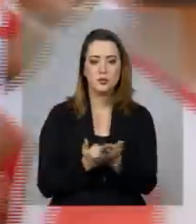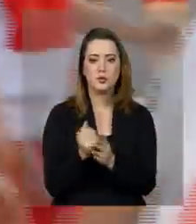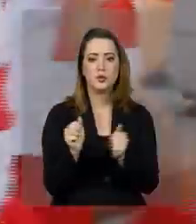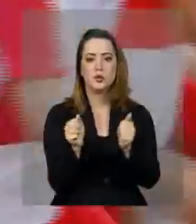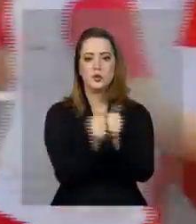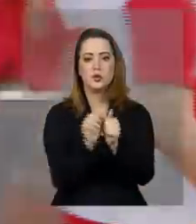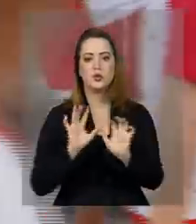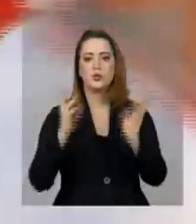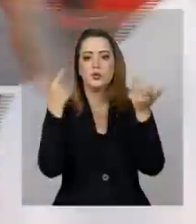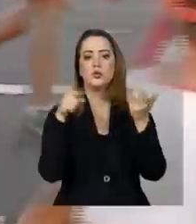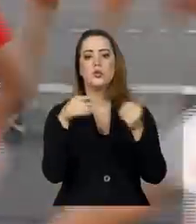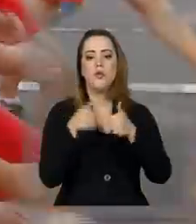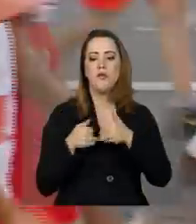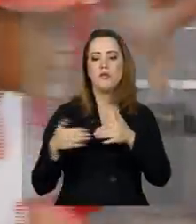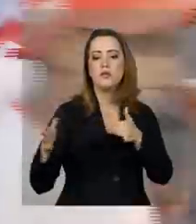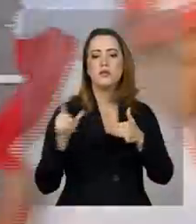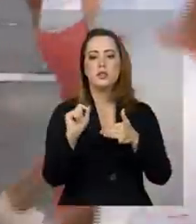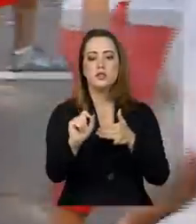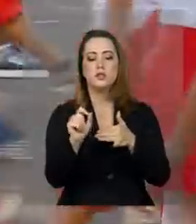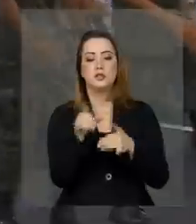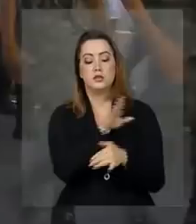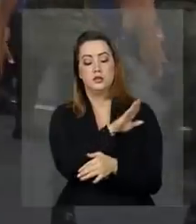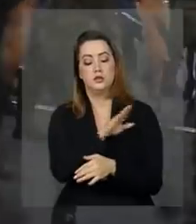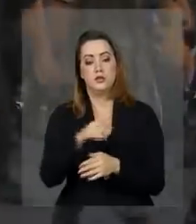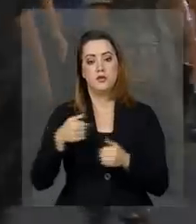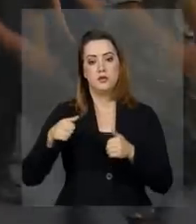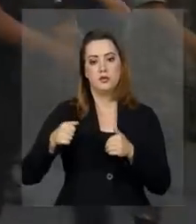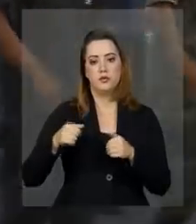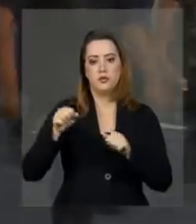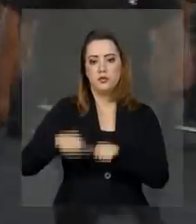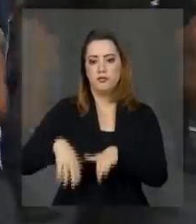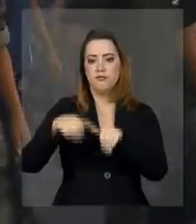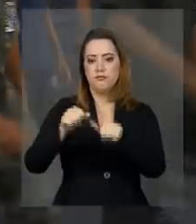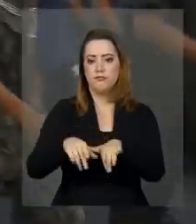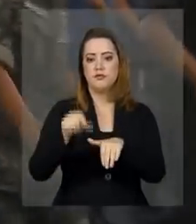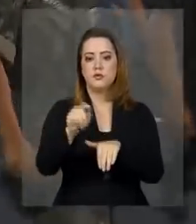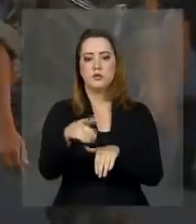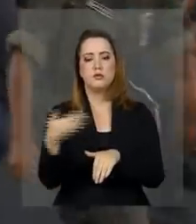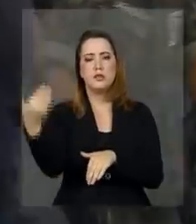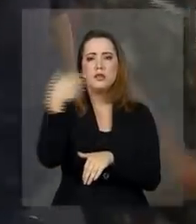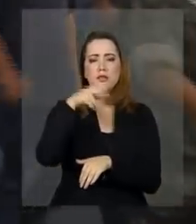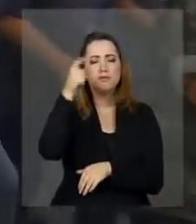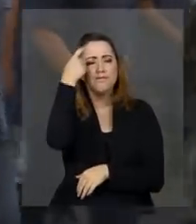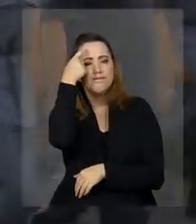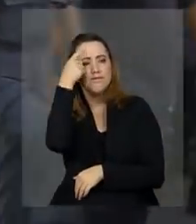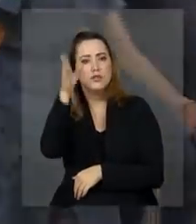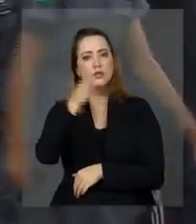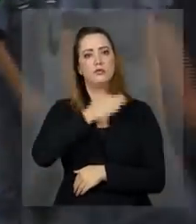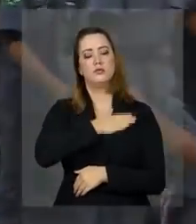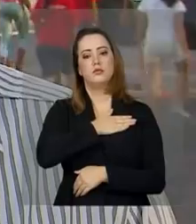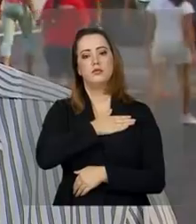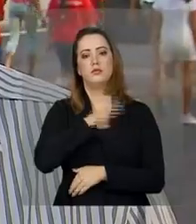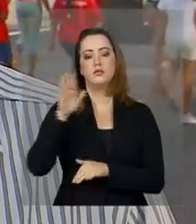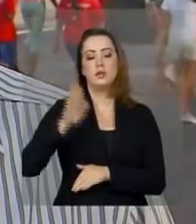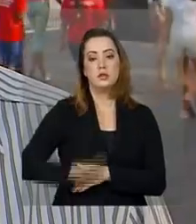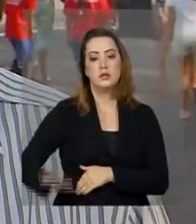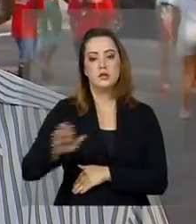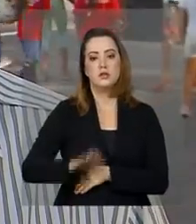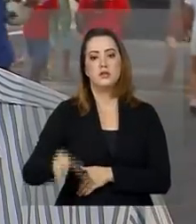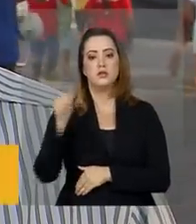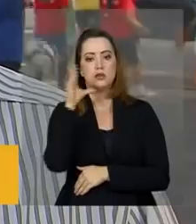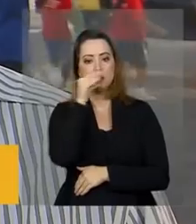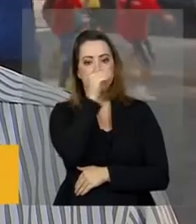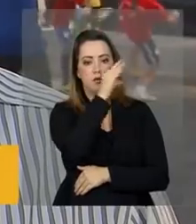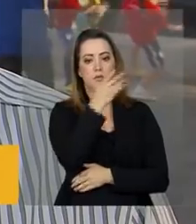de estudantes vai abrir o desfile cívico desse ano. A ideia é trazer o sentido de patriotismo às crianças e adolescentes. É importante